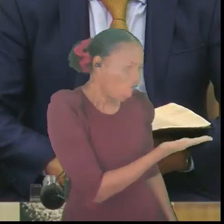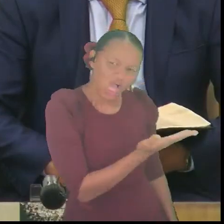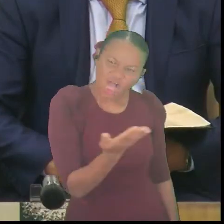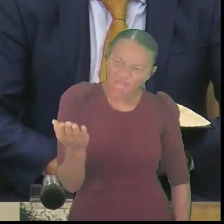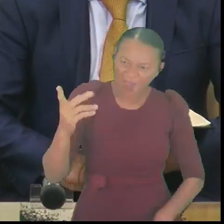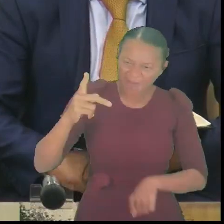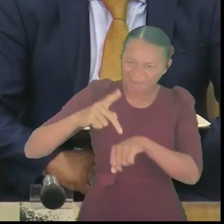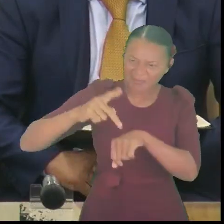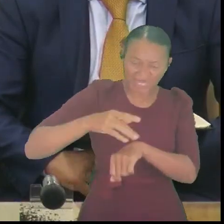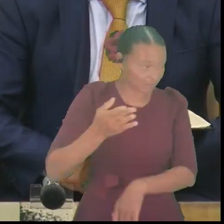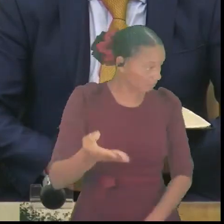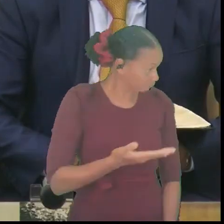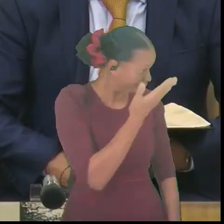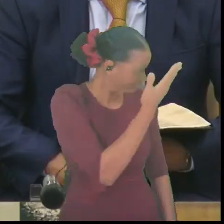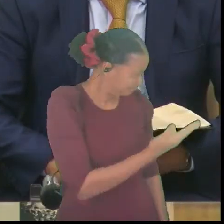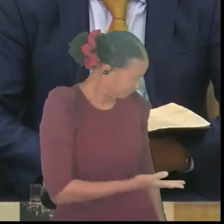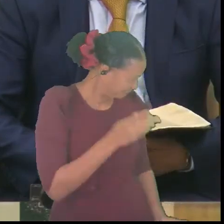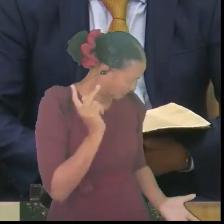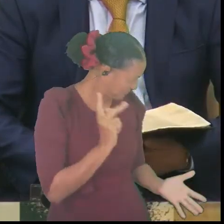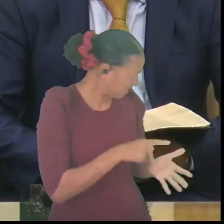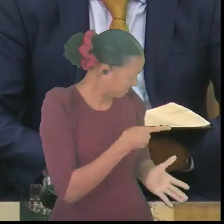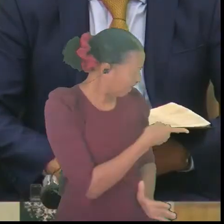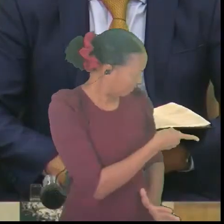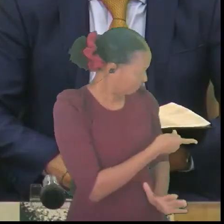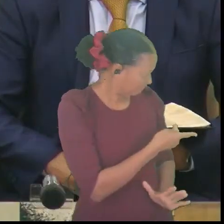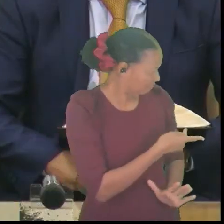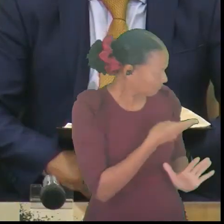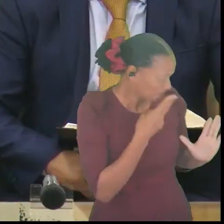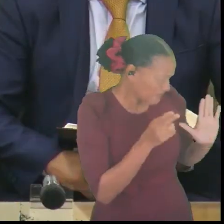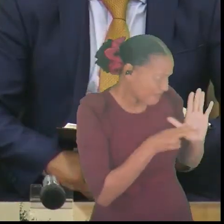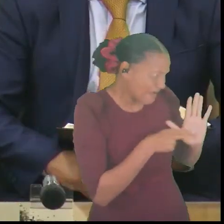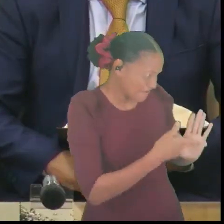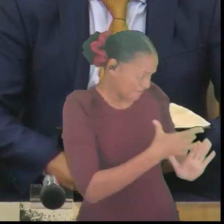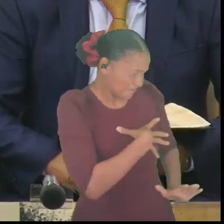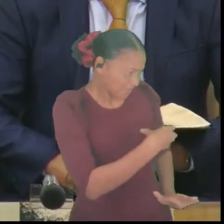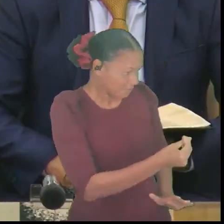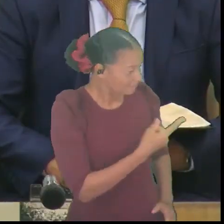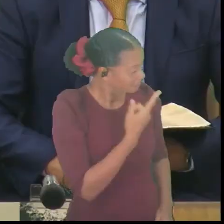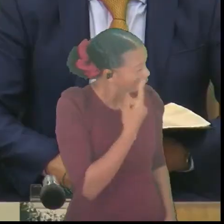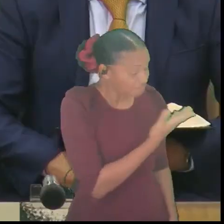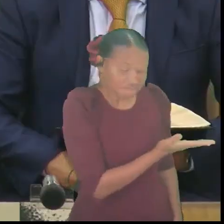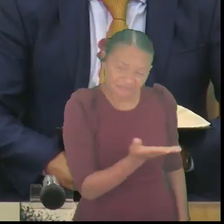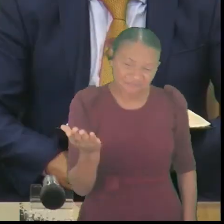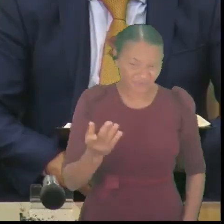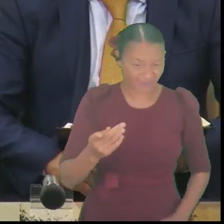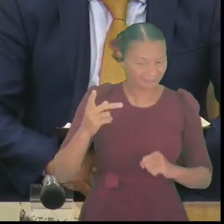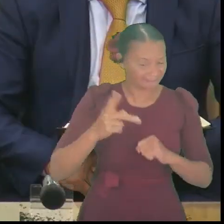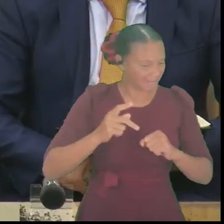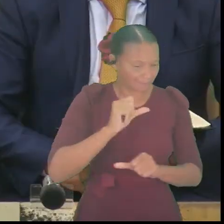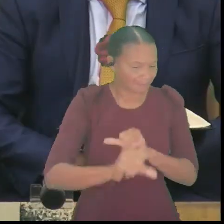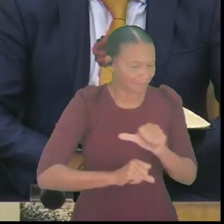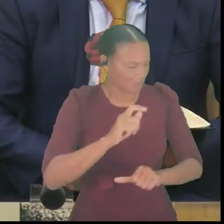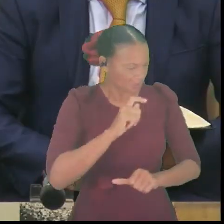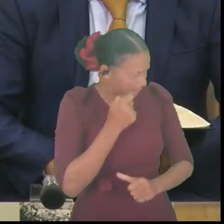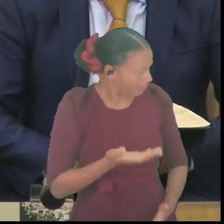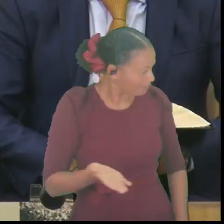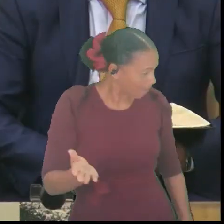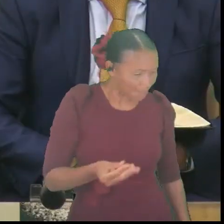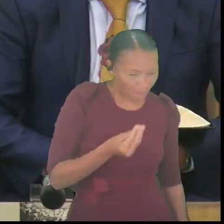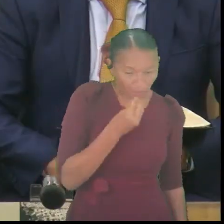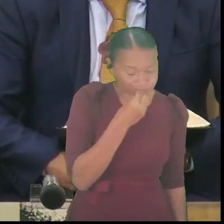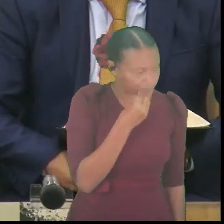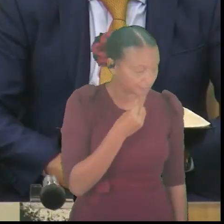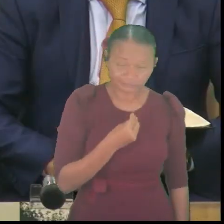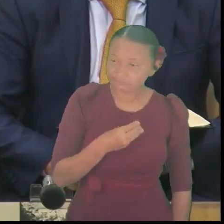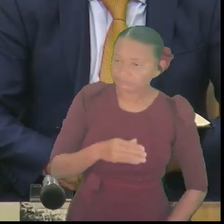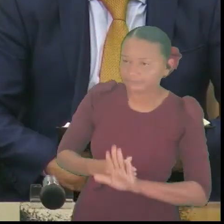e disse a ele: se tu és o Filho de Deus, mande que essa pedra se transforme em pão. E Jesus lhe replicou naturalmente dizendo: também